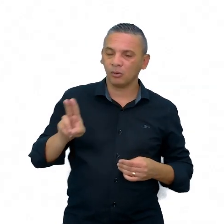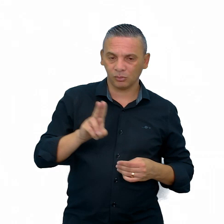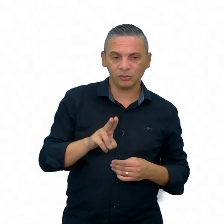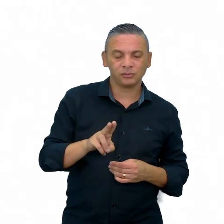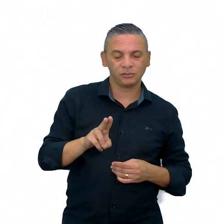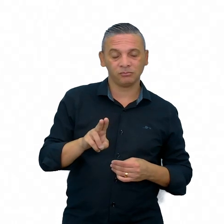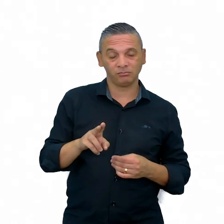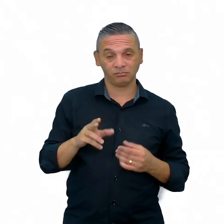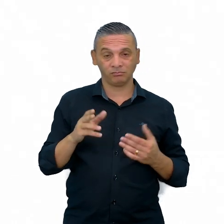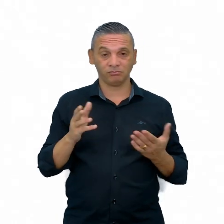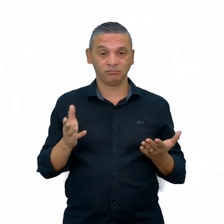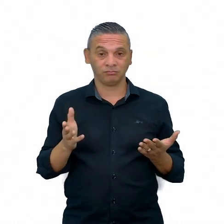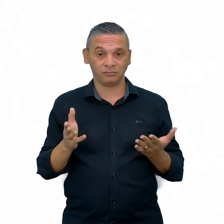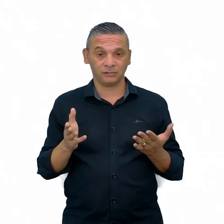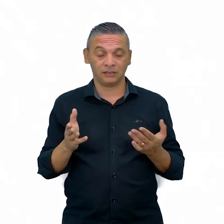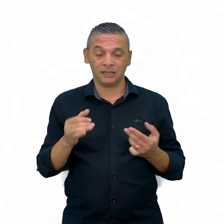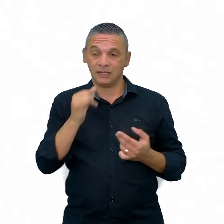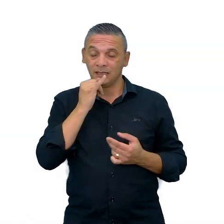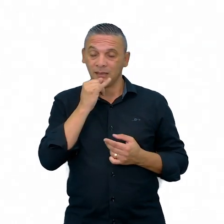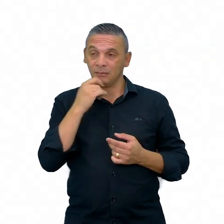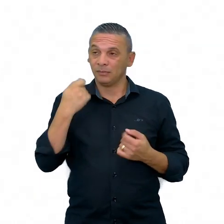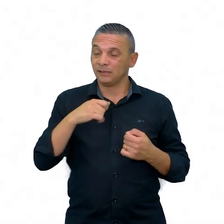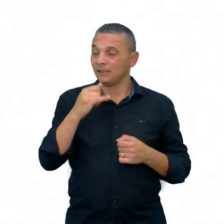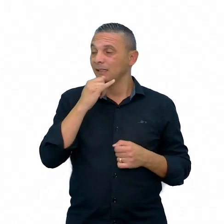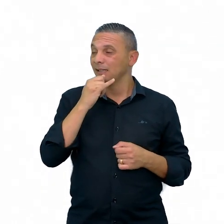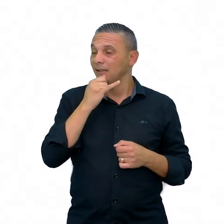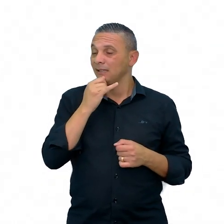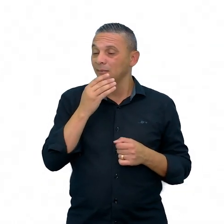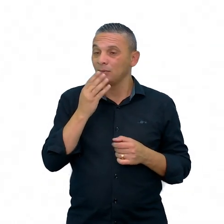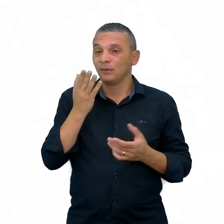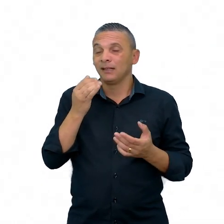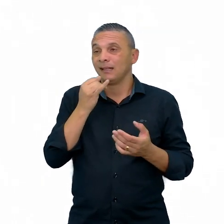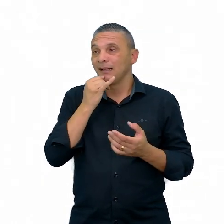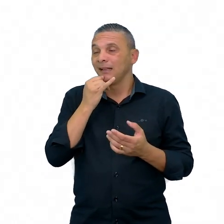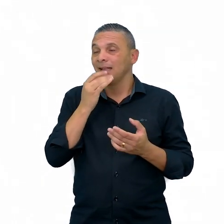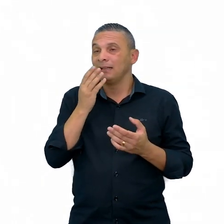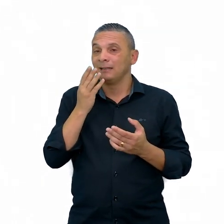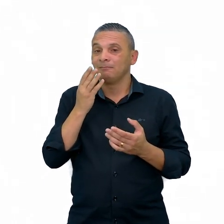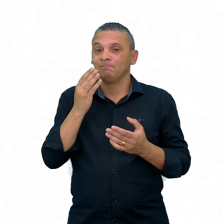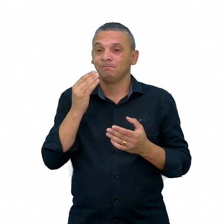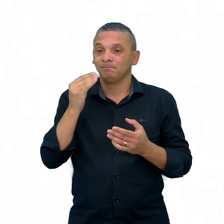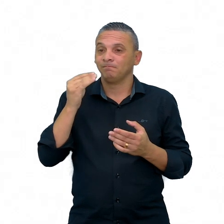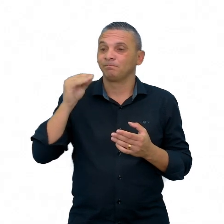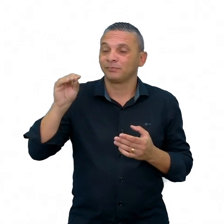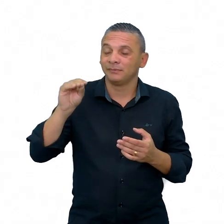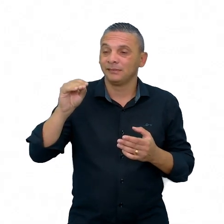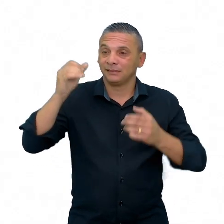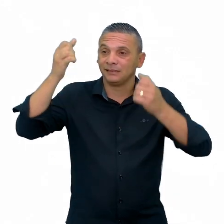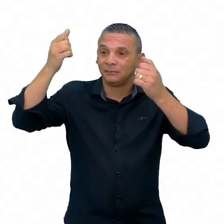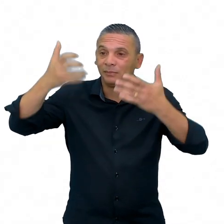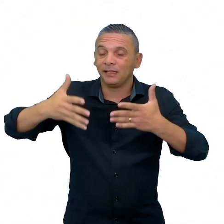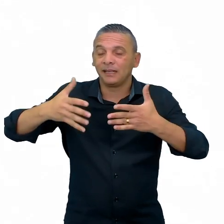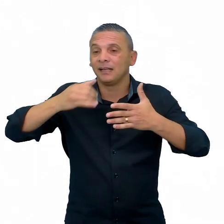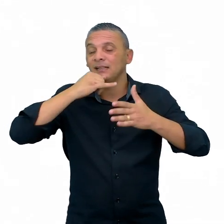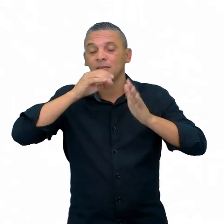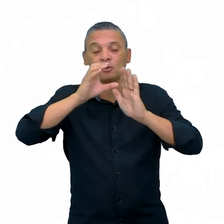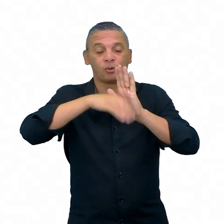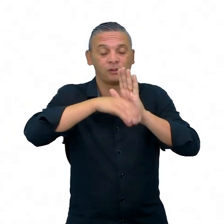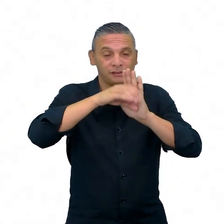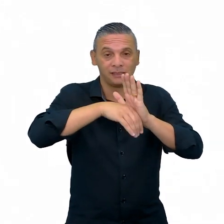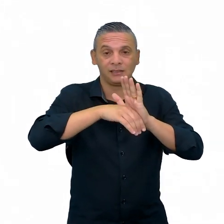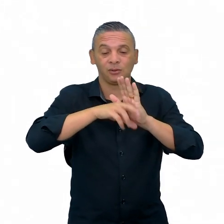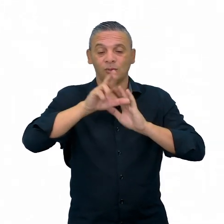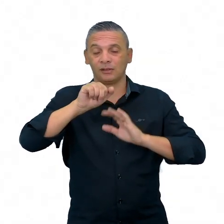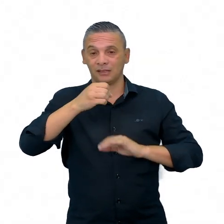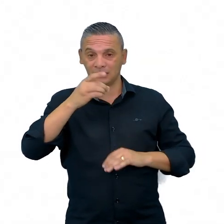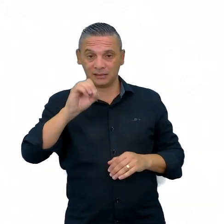uma situação, um problema, que ele precisa colocar esse conceito de razão, então nós já entendemos que